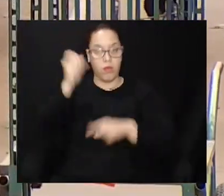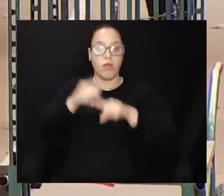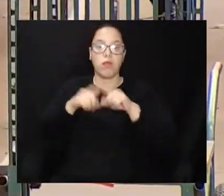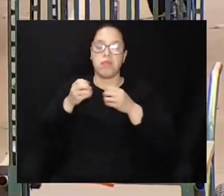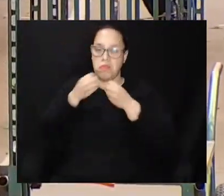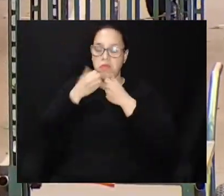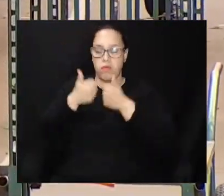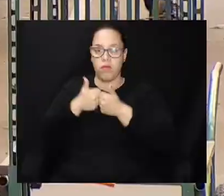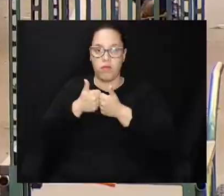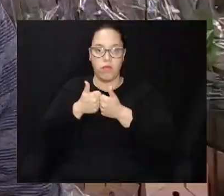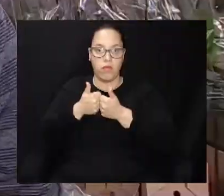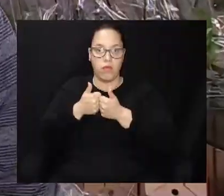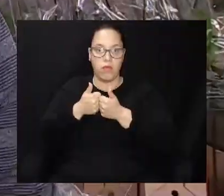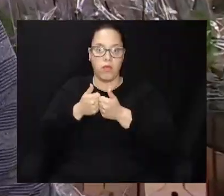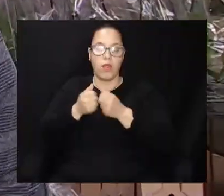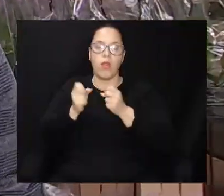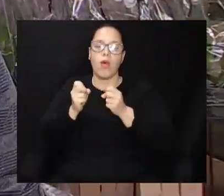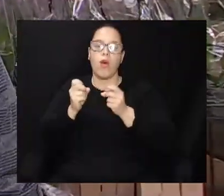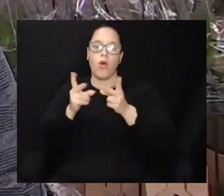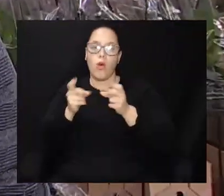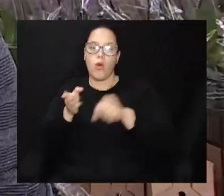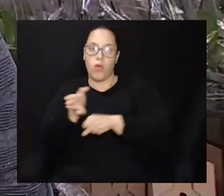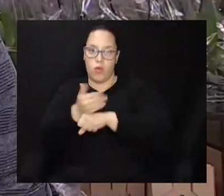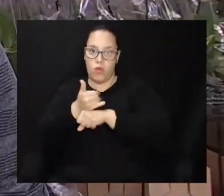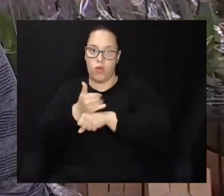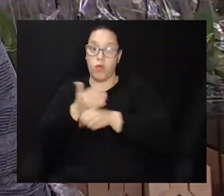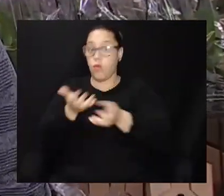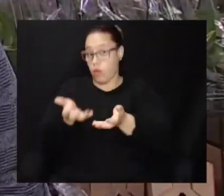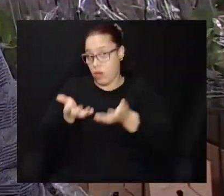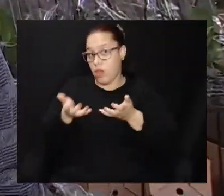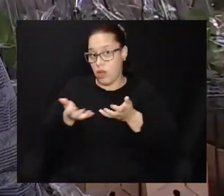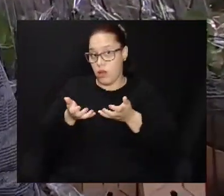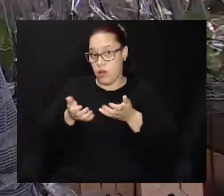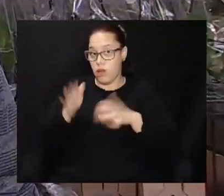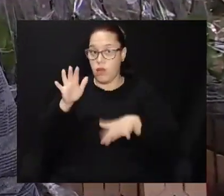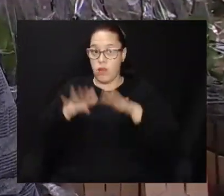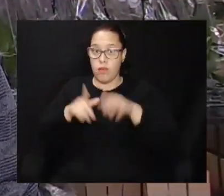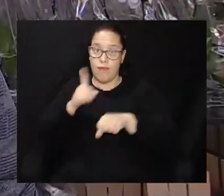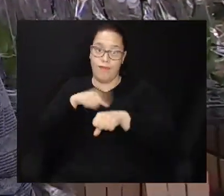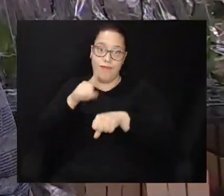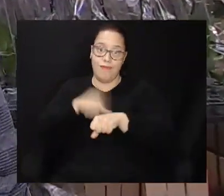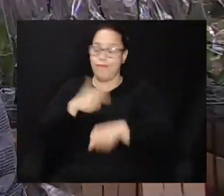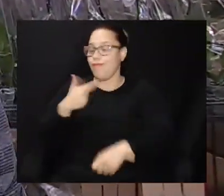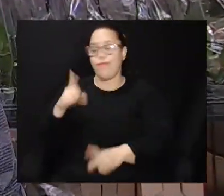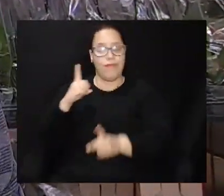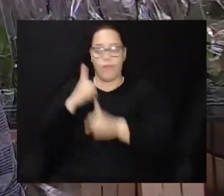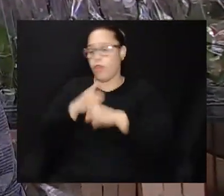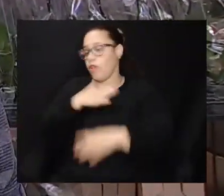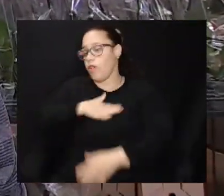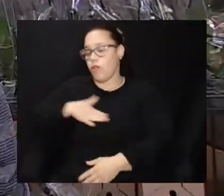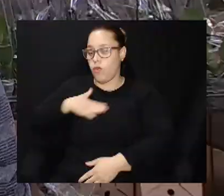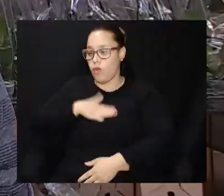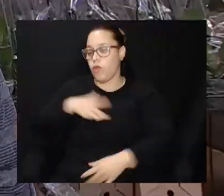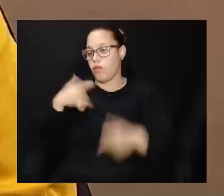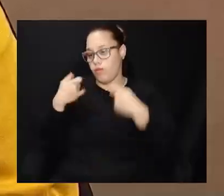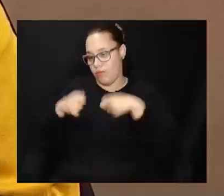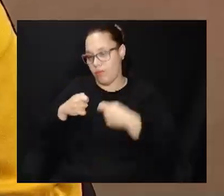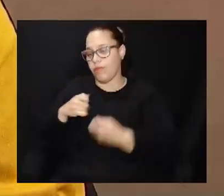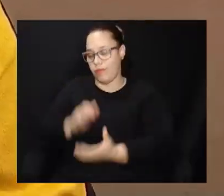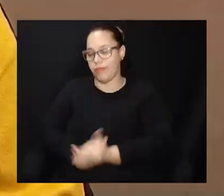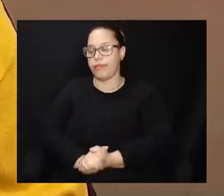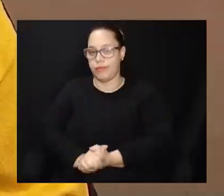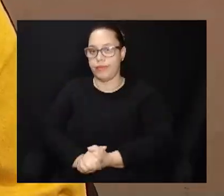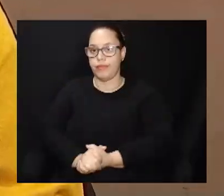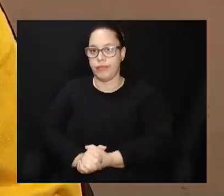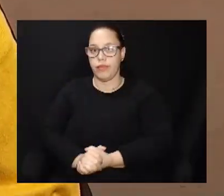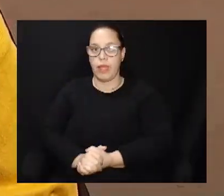compra antes, a pessoa reserva aquilo que a pessoa quer. Às vezes a pessoa compra em cima da hora e de repente não acha aquilo que a pessoa precisa de flor também, que está querendo também no caso. Muito